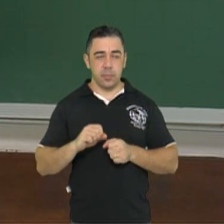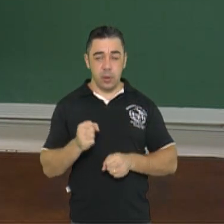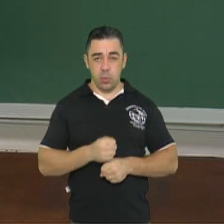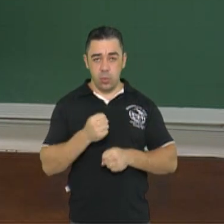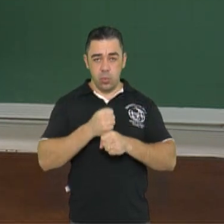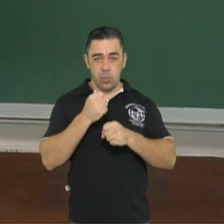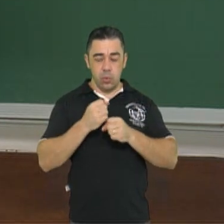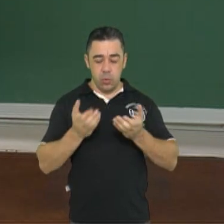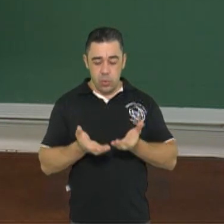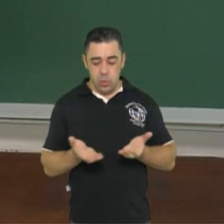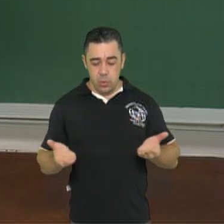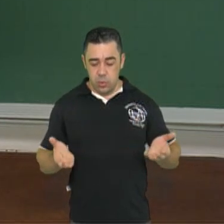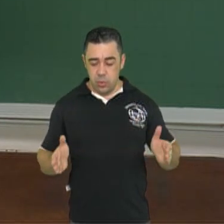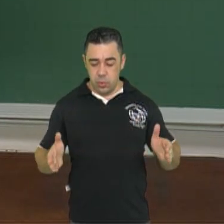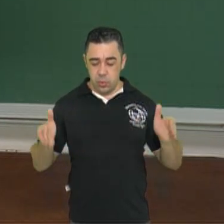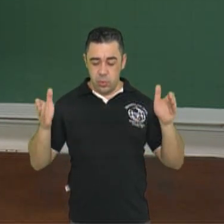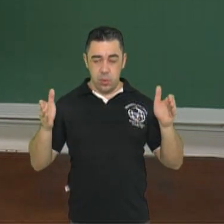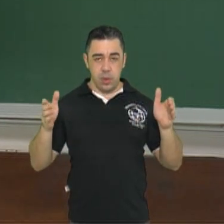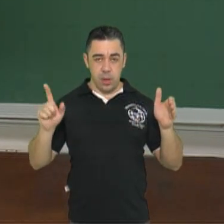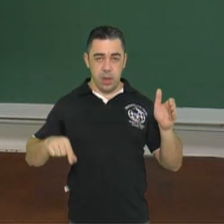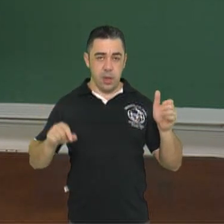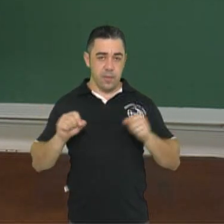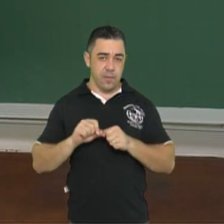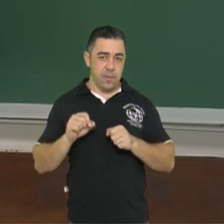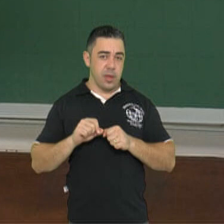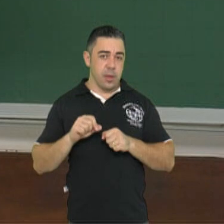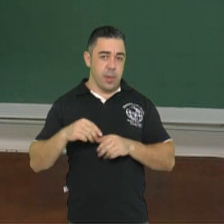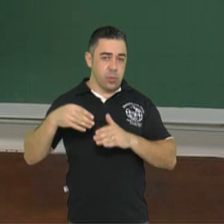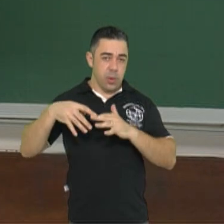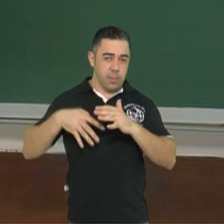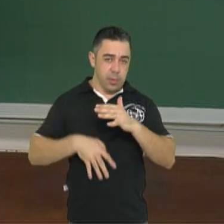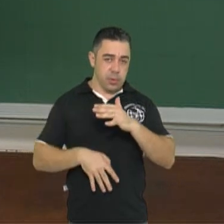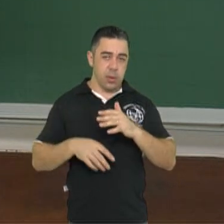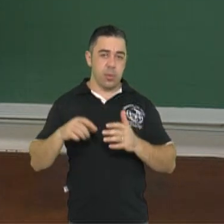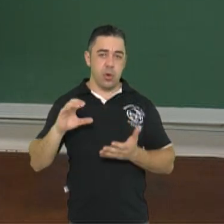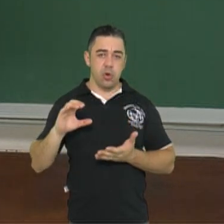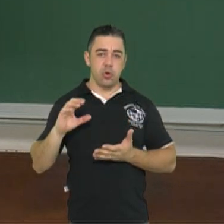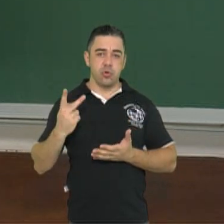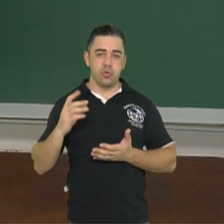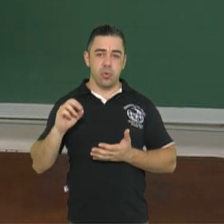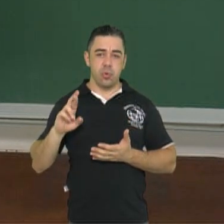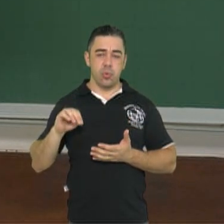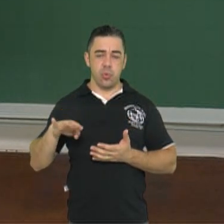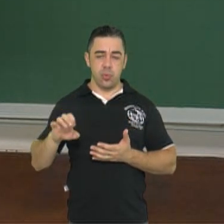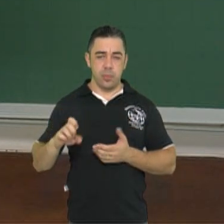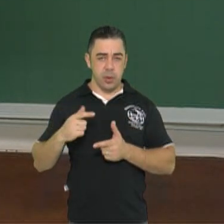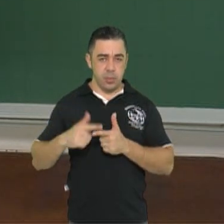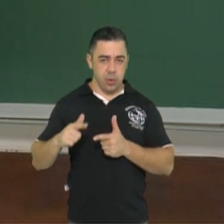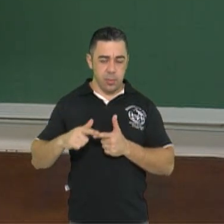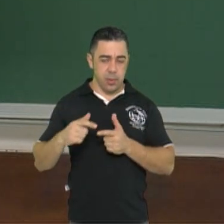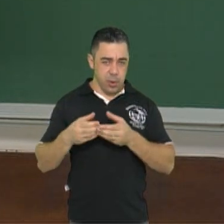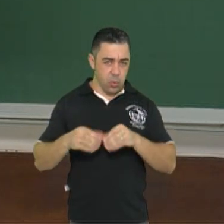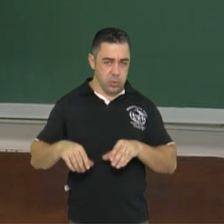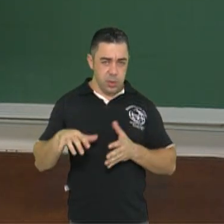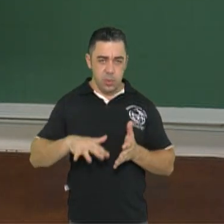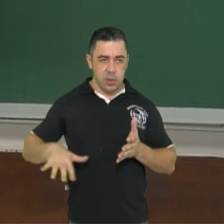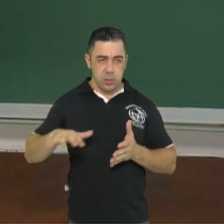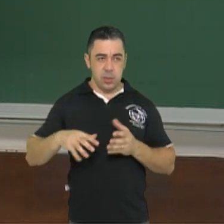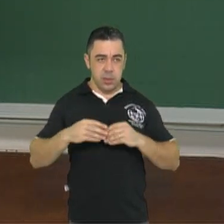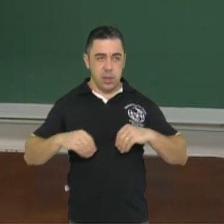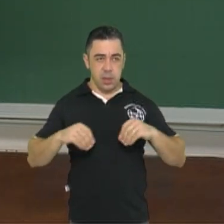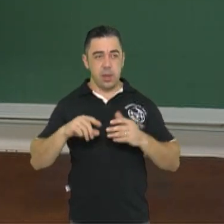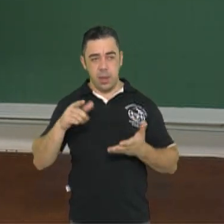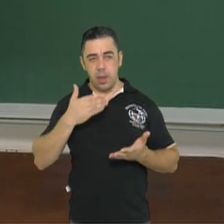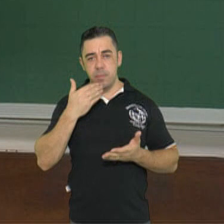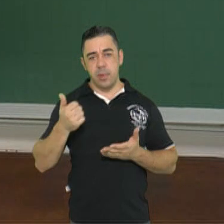como se fosse uma membrana impermeável para impedir que o chorume chegue e contamine o solo e o lençol freático. Então, é